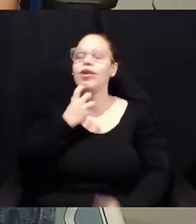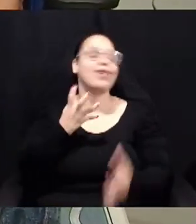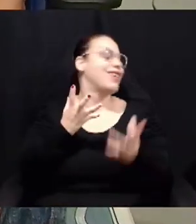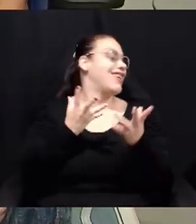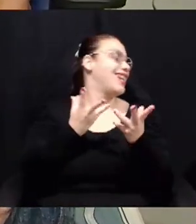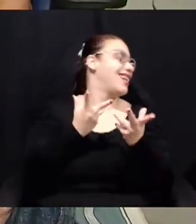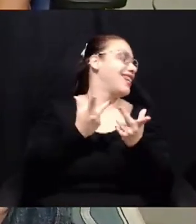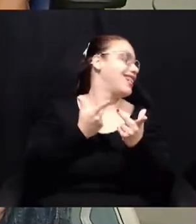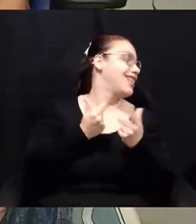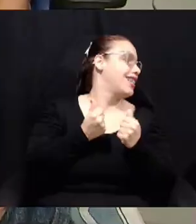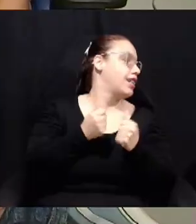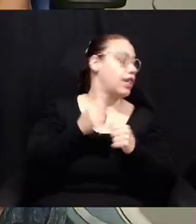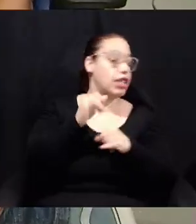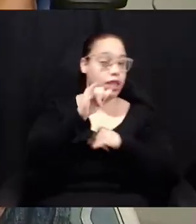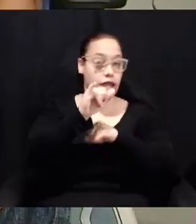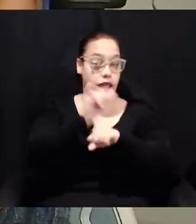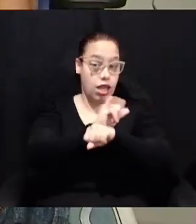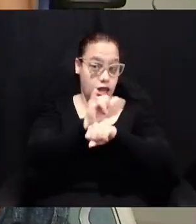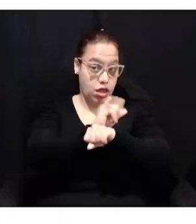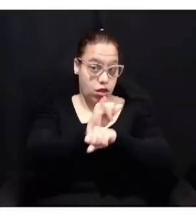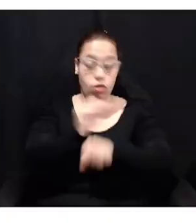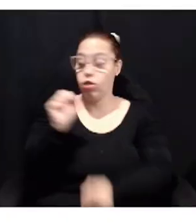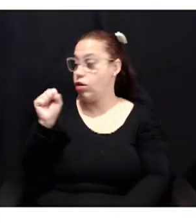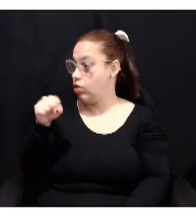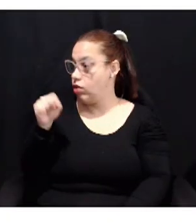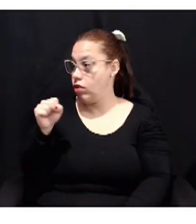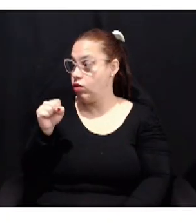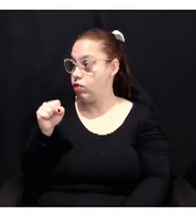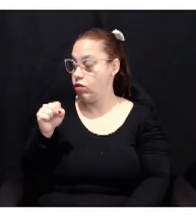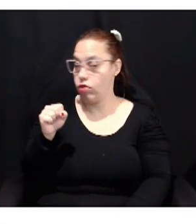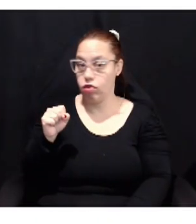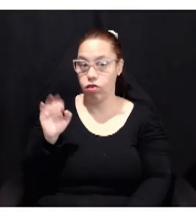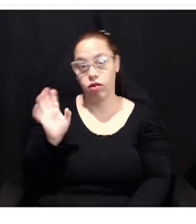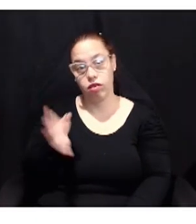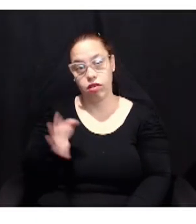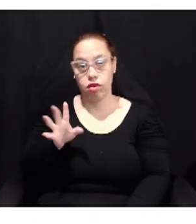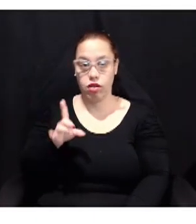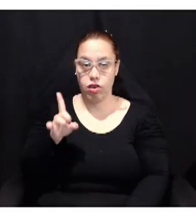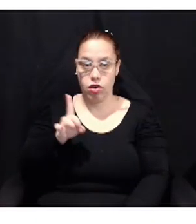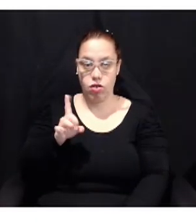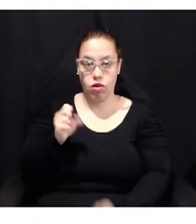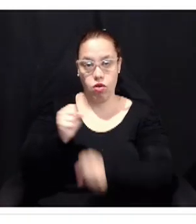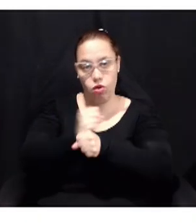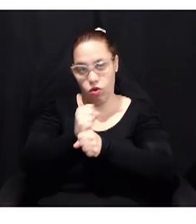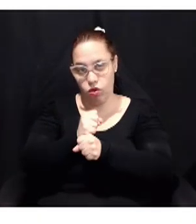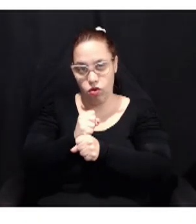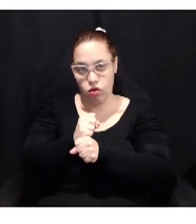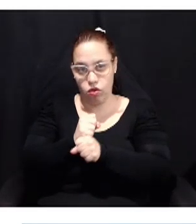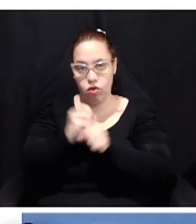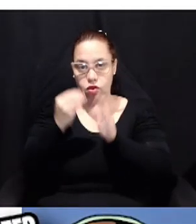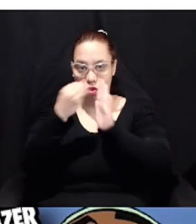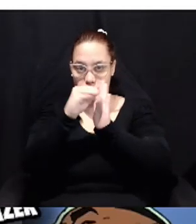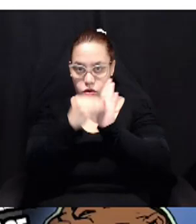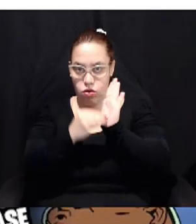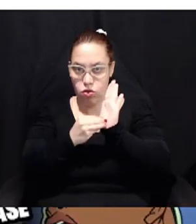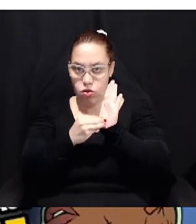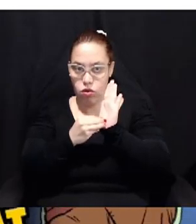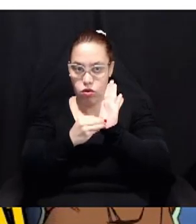YouTube também? Tem um canal no YouTube que eu tô meio, um ano e pouco meio parado, mas eu gosto de colocar conteúdos lá,